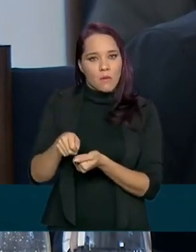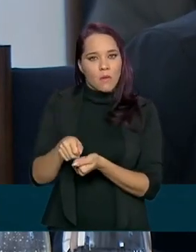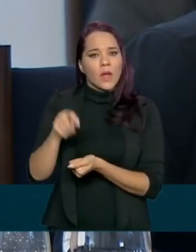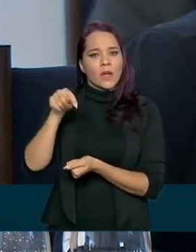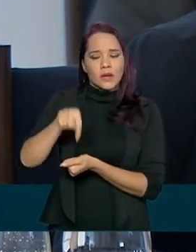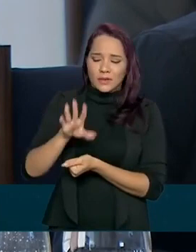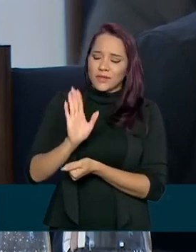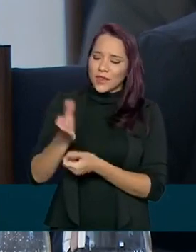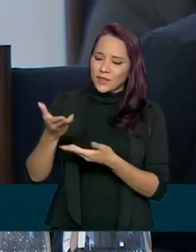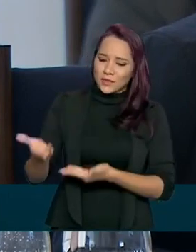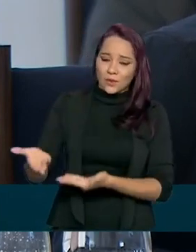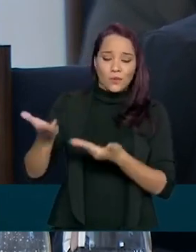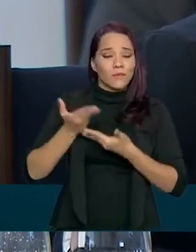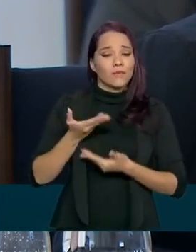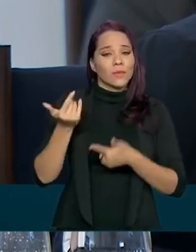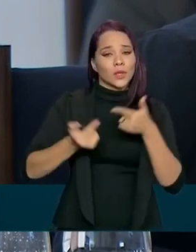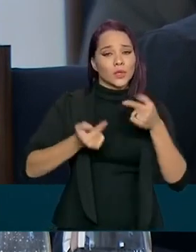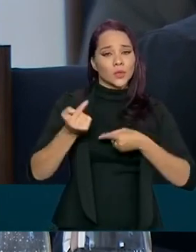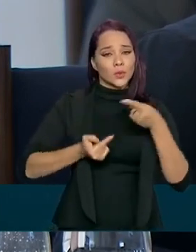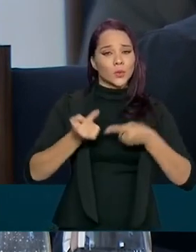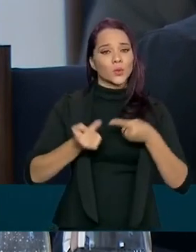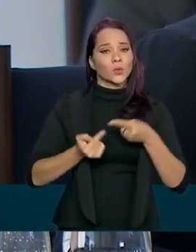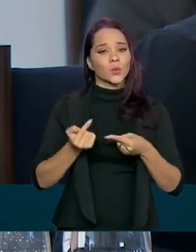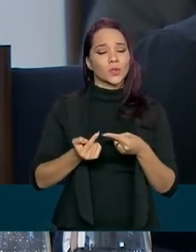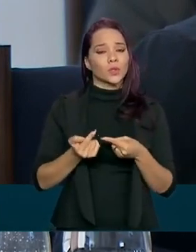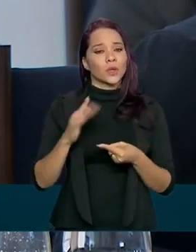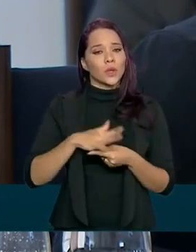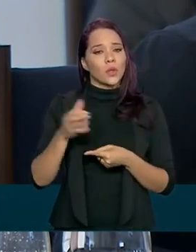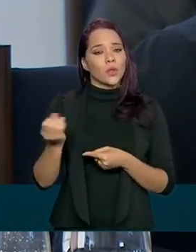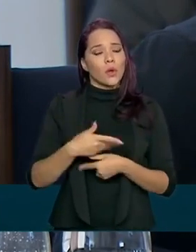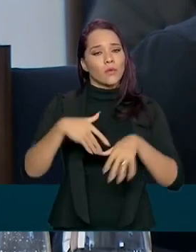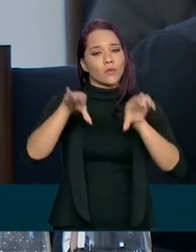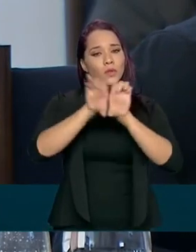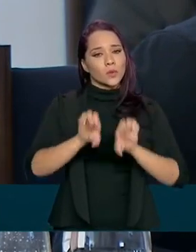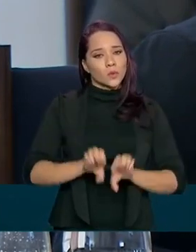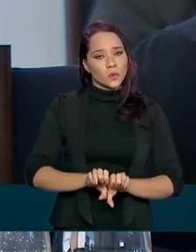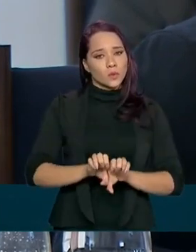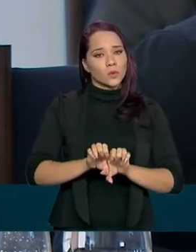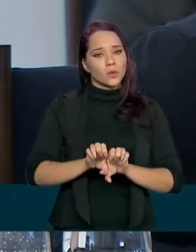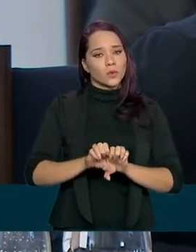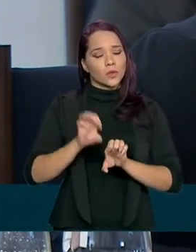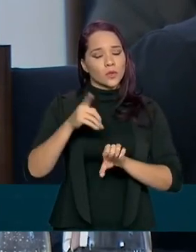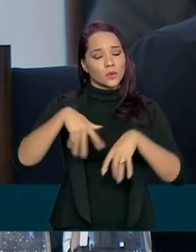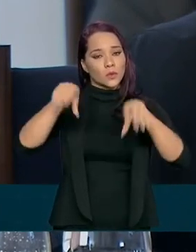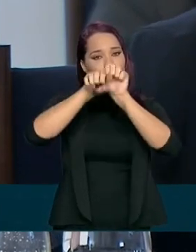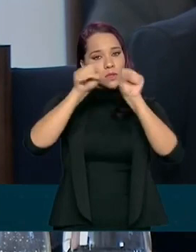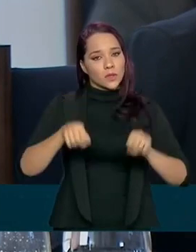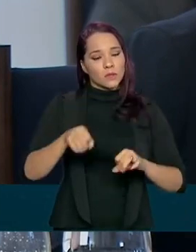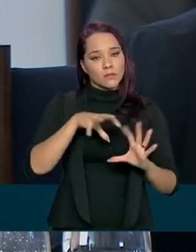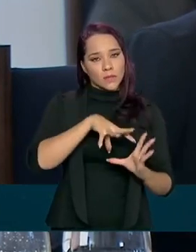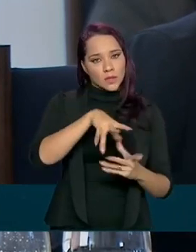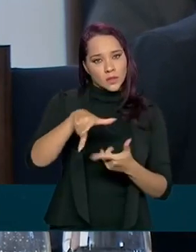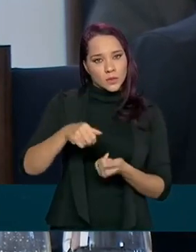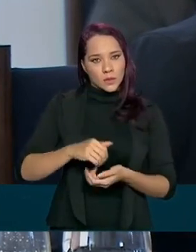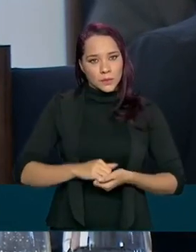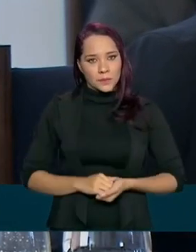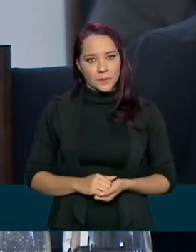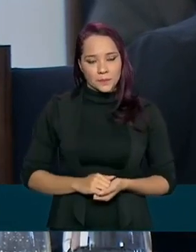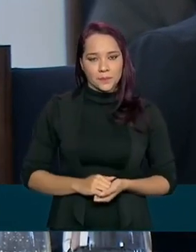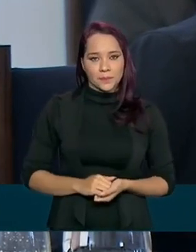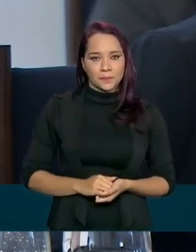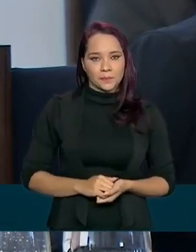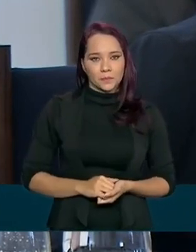nós somos convidados para discutir essa nova estrutura da do sistema internacional